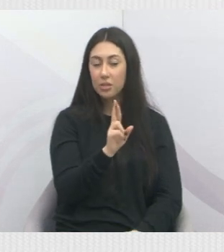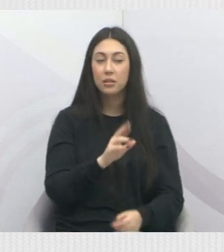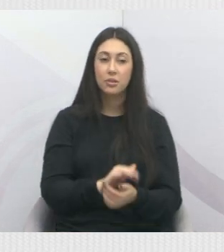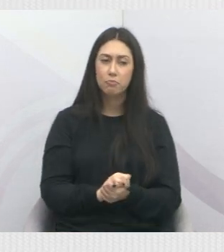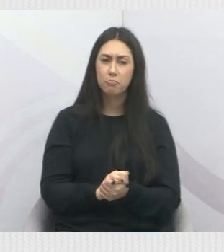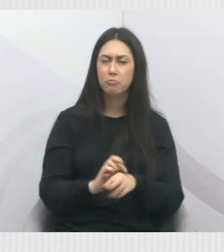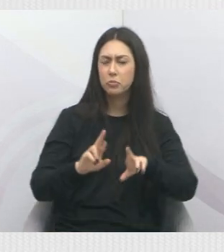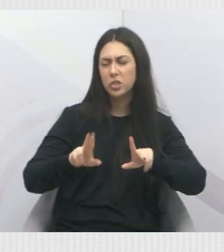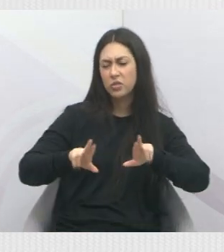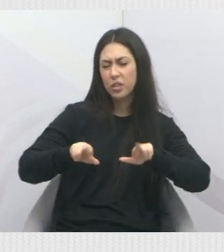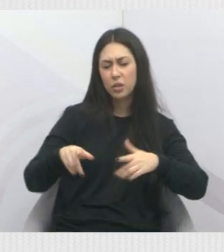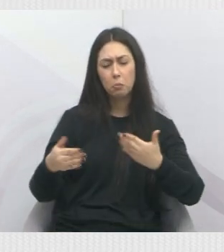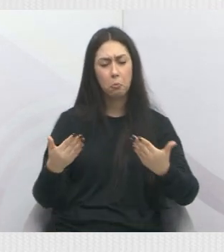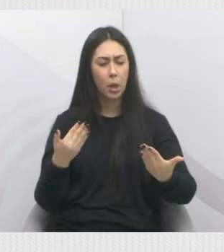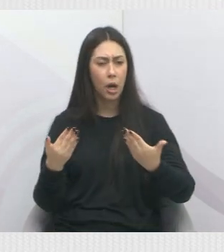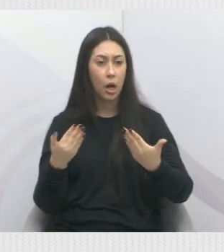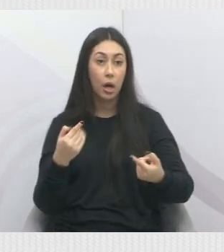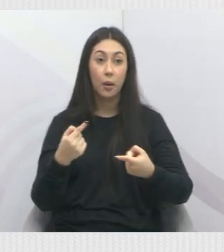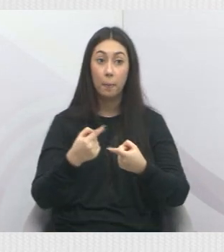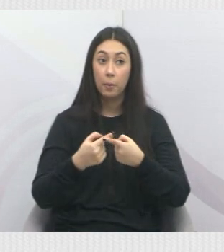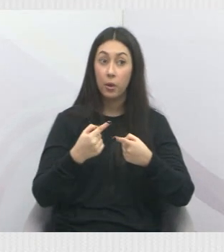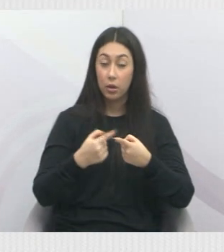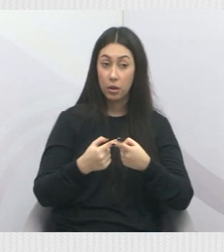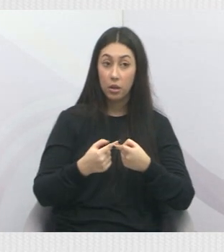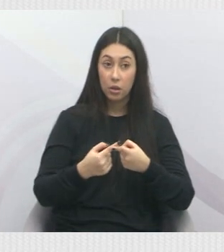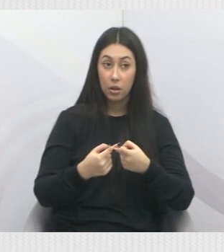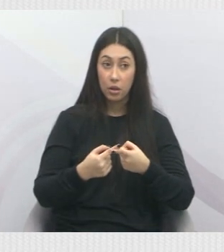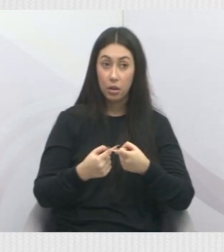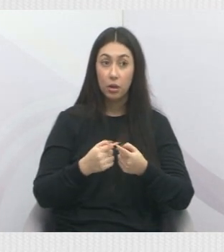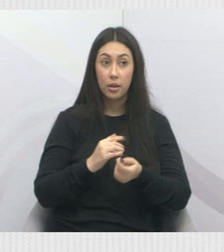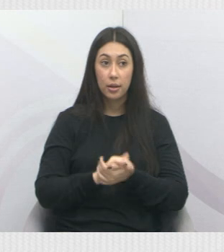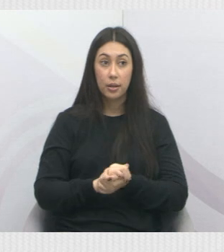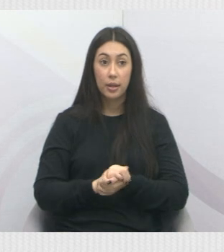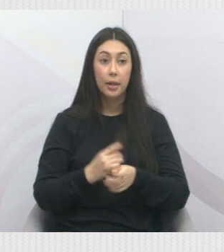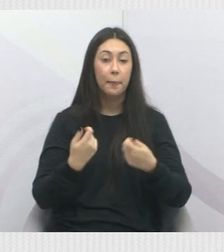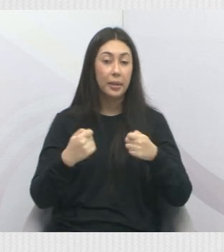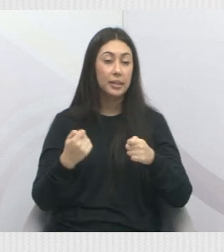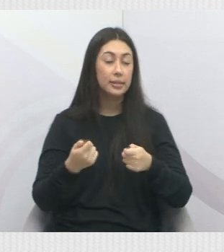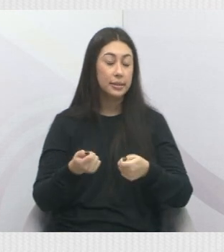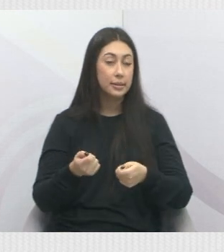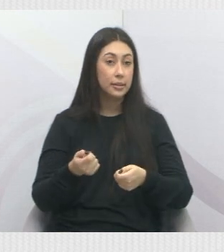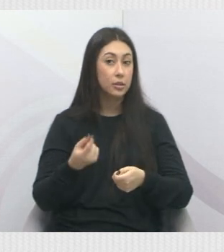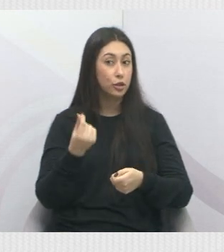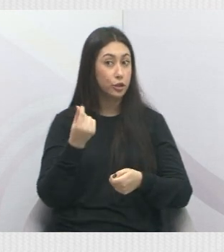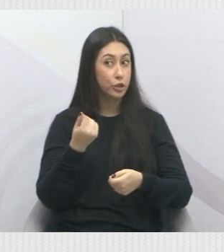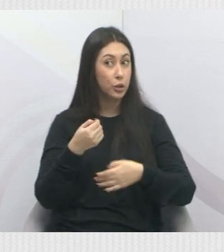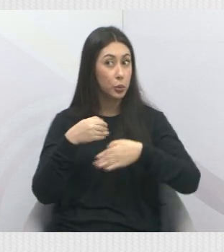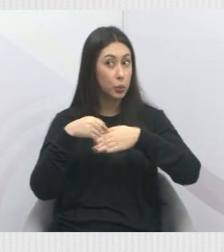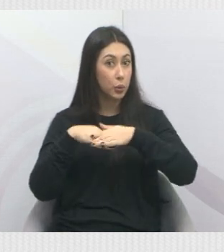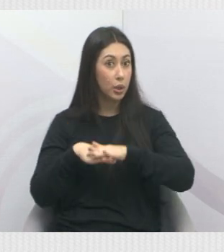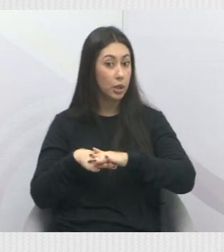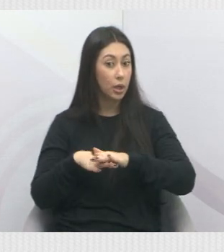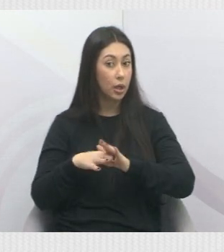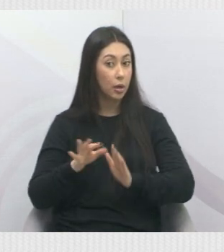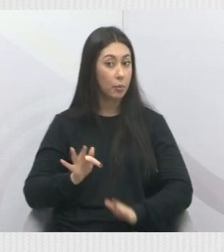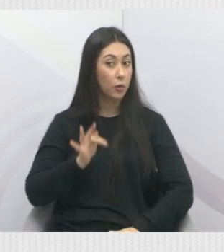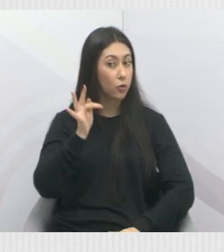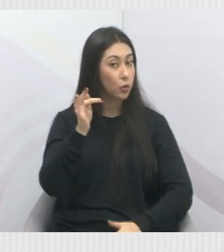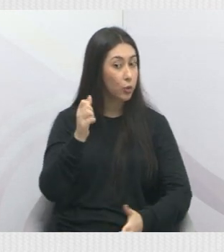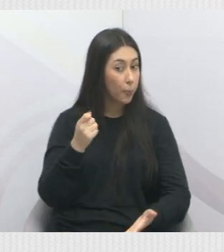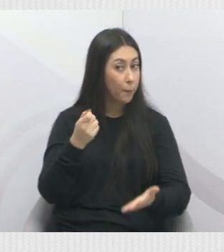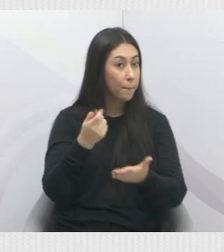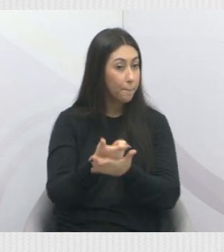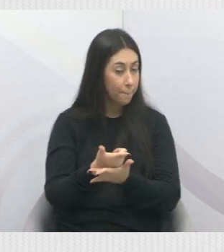Essa diferença se dá por empenhos para despesas futuras, né? Então, parece que se gastou menos, mas você tem